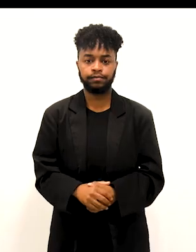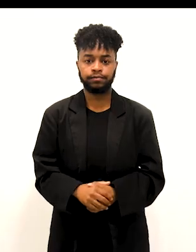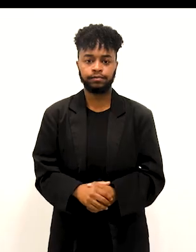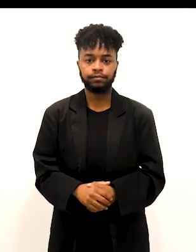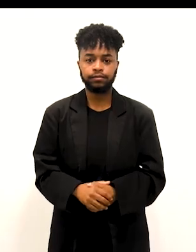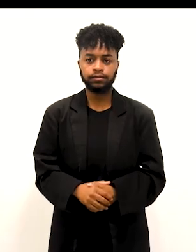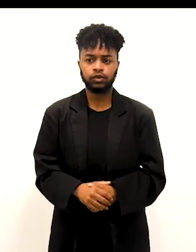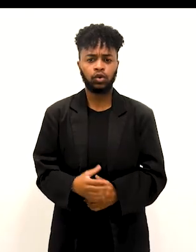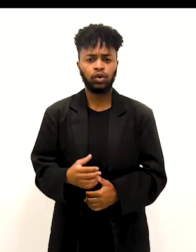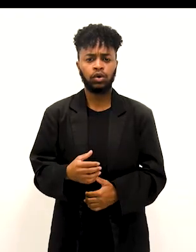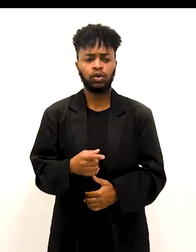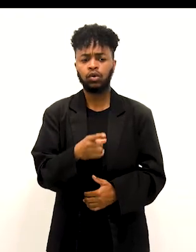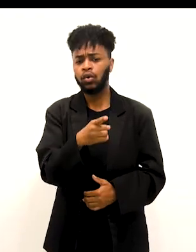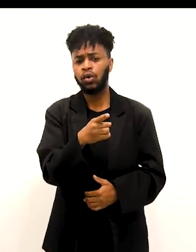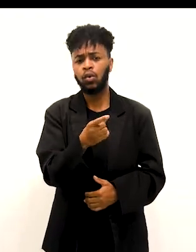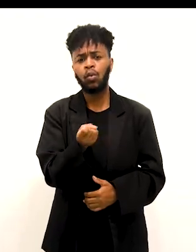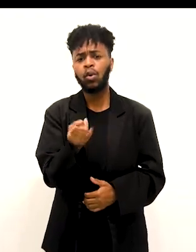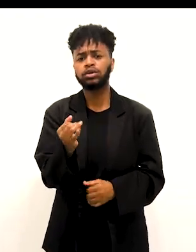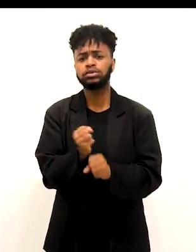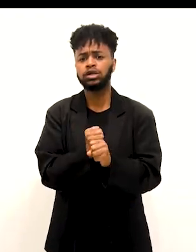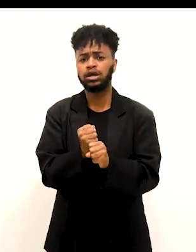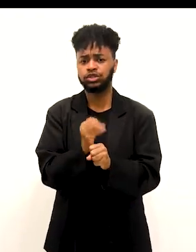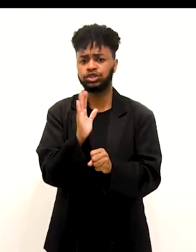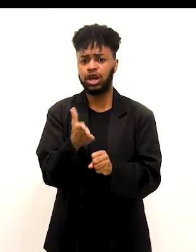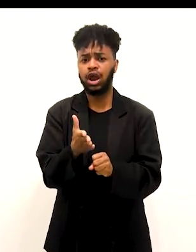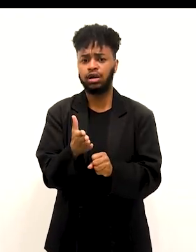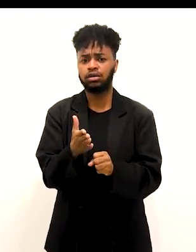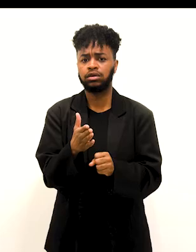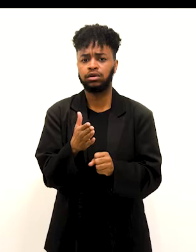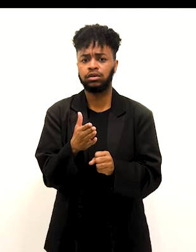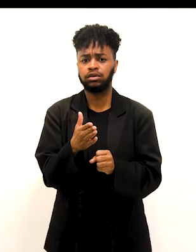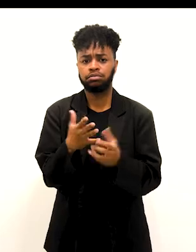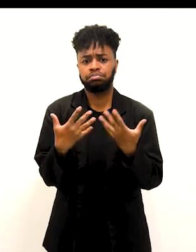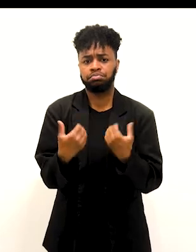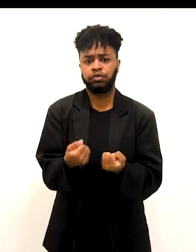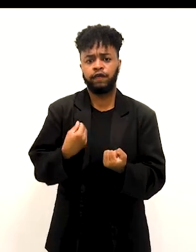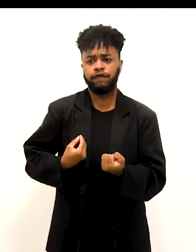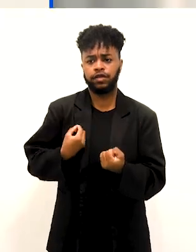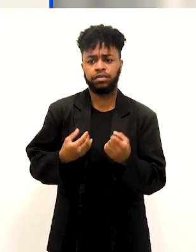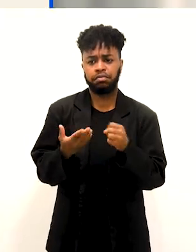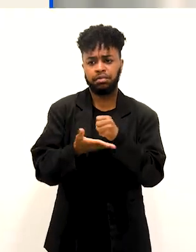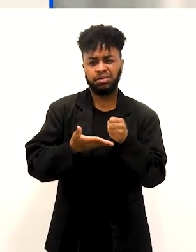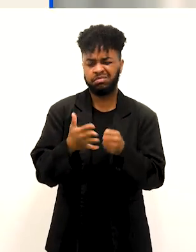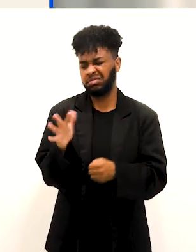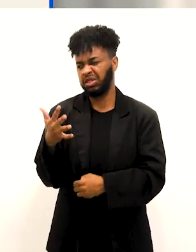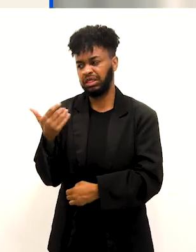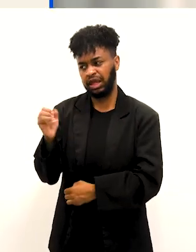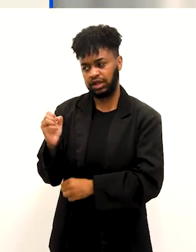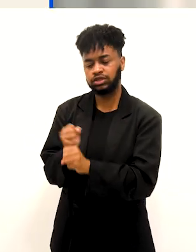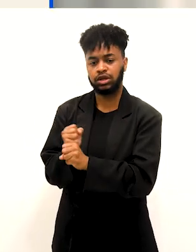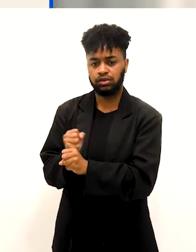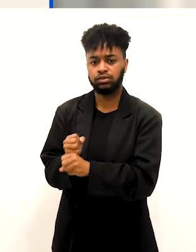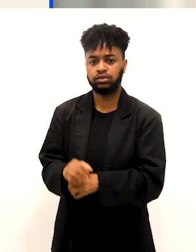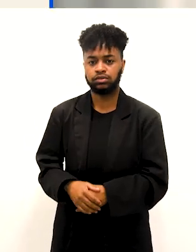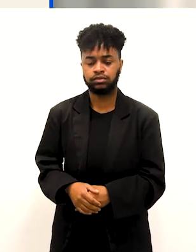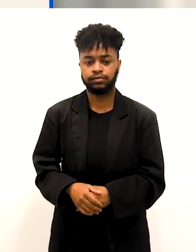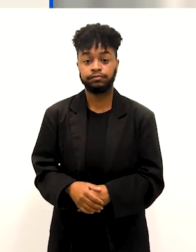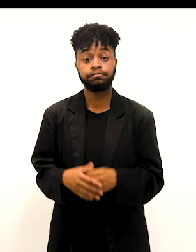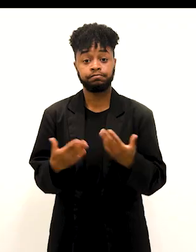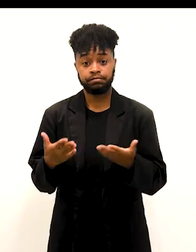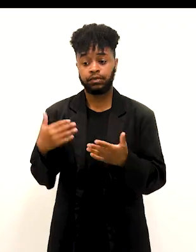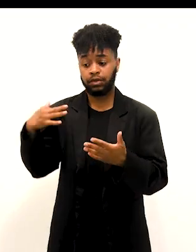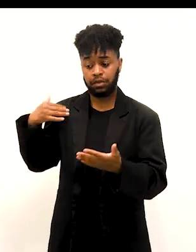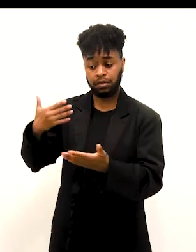Wagner, ao longo quantos anos você já é adepto ao minimalismo? Uns 10 anos, uns 10 anos. E ao